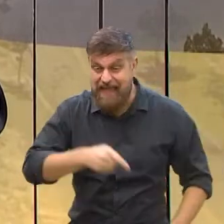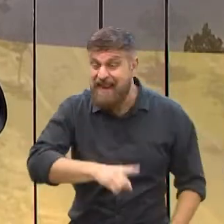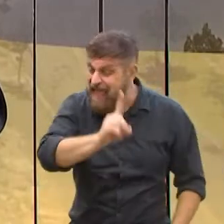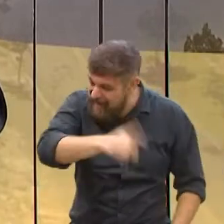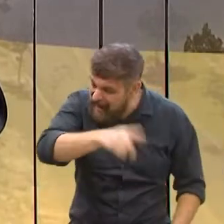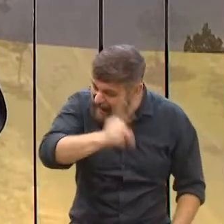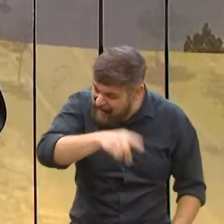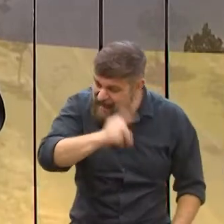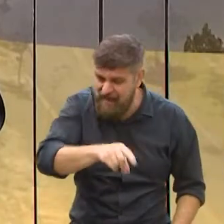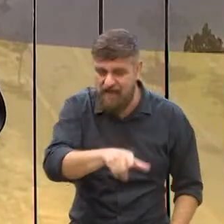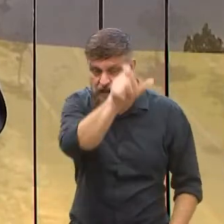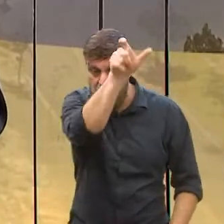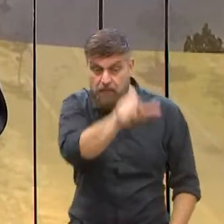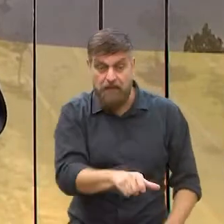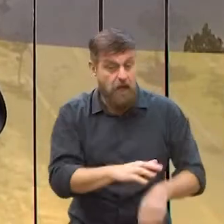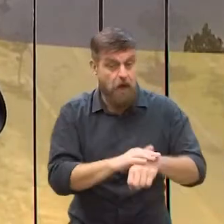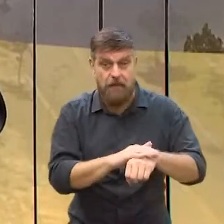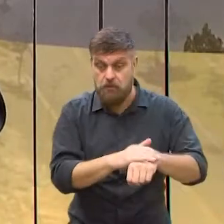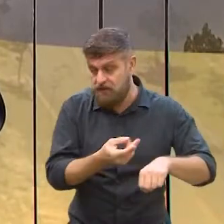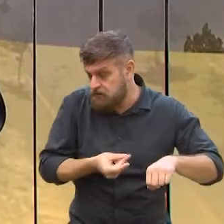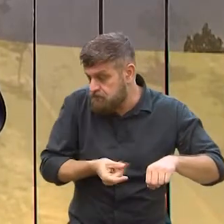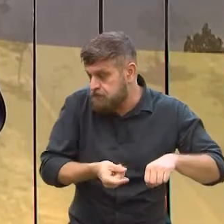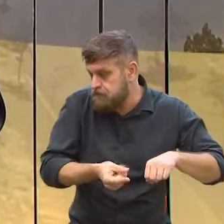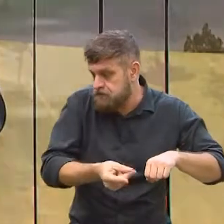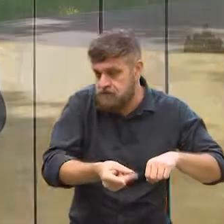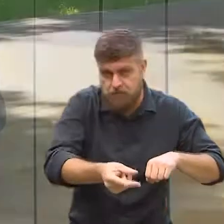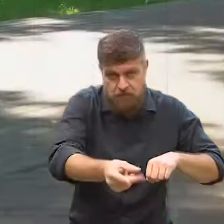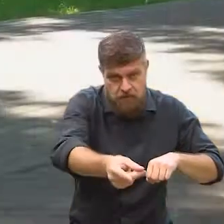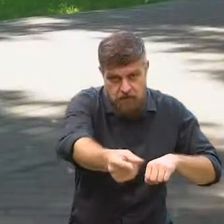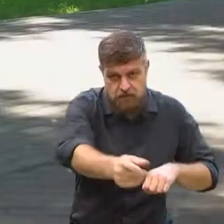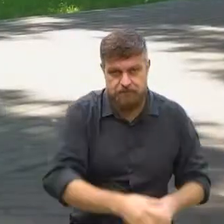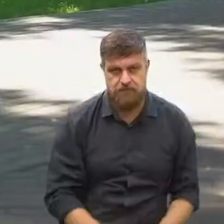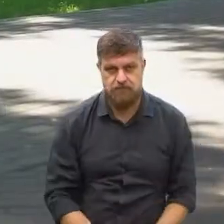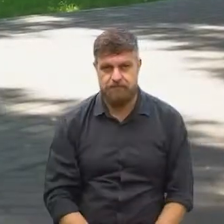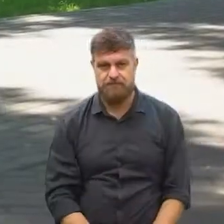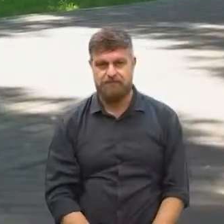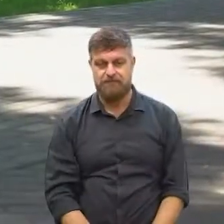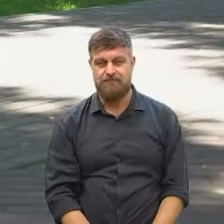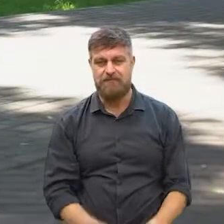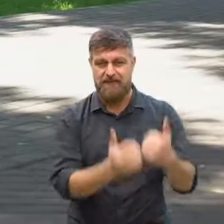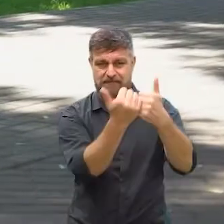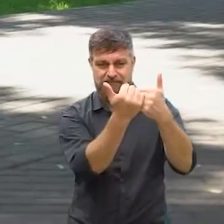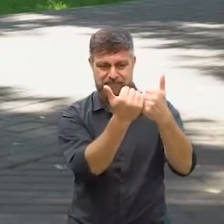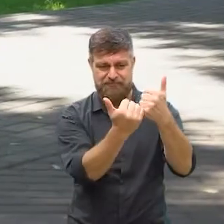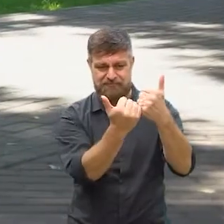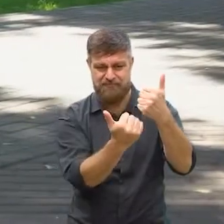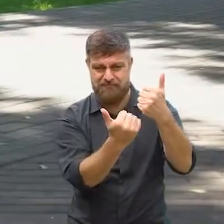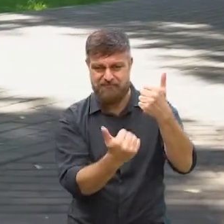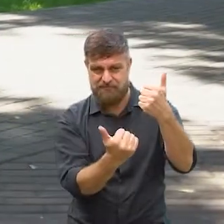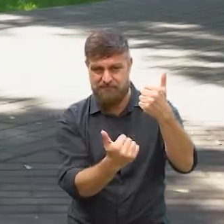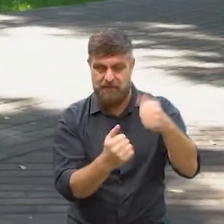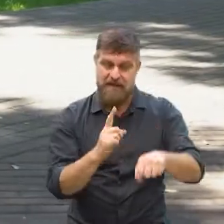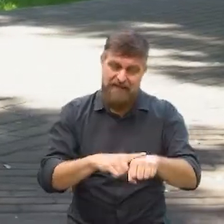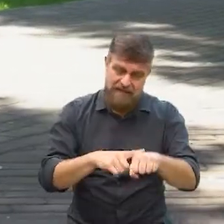tem obesidade, que é uma doença crônica. Por ser crônica, ela vai piorando aos poucos, ora melhor, ora pior, né? Com um